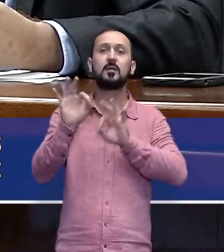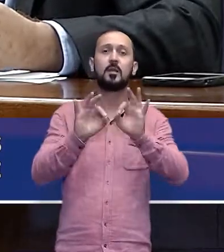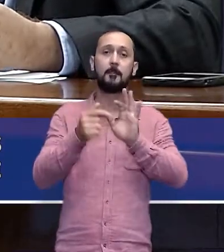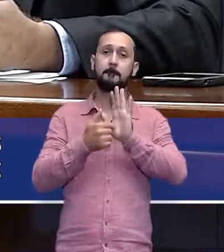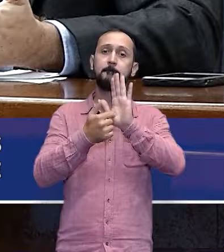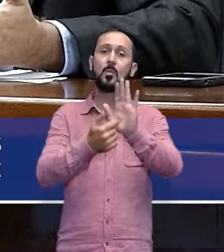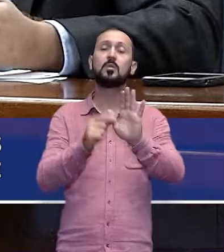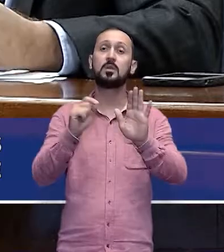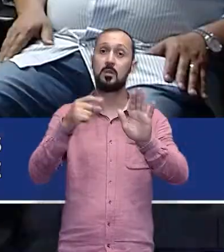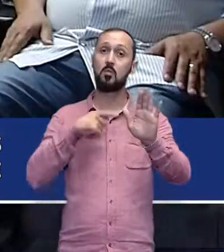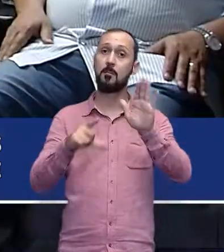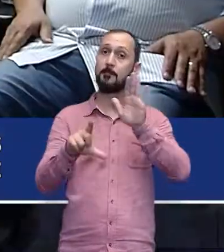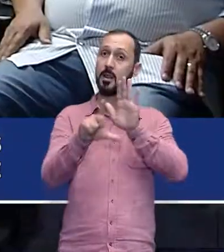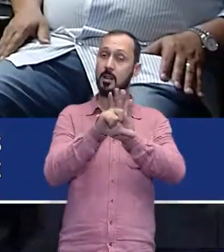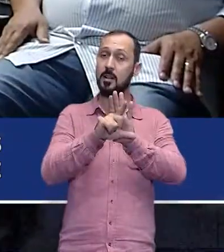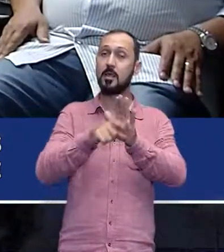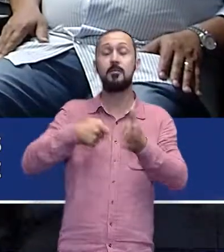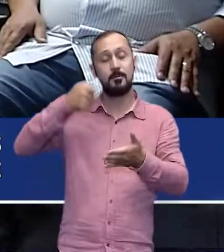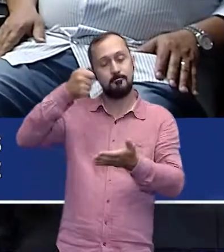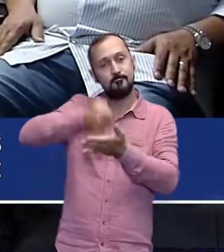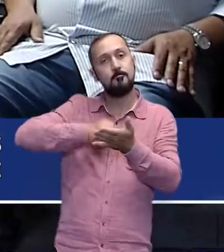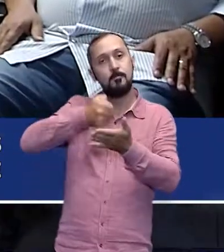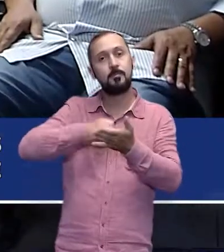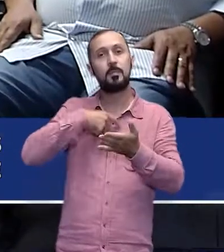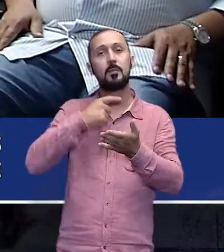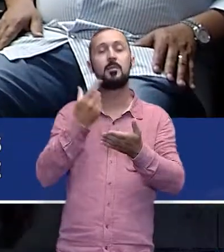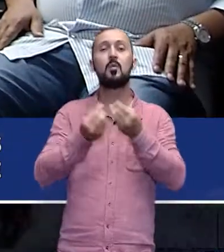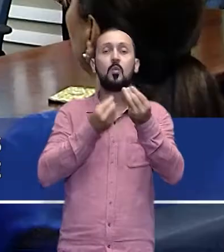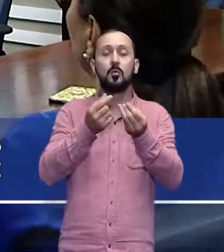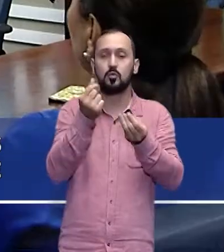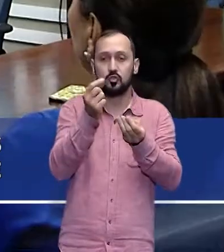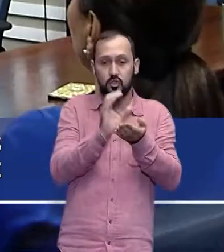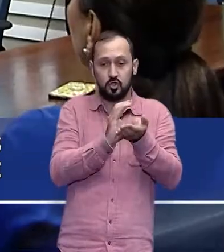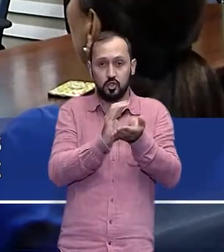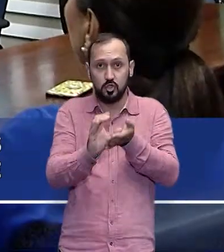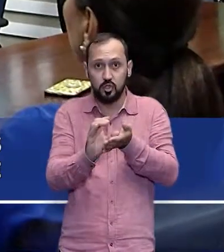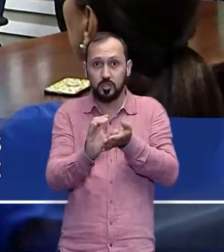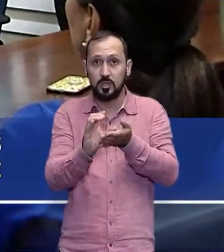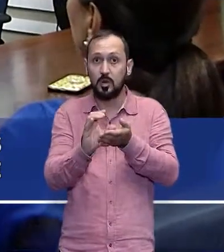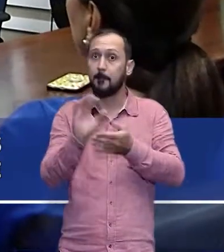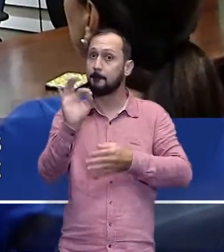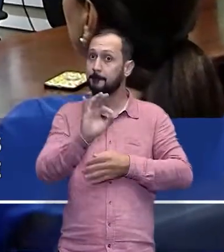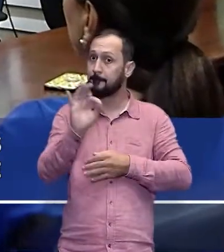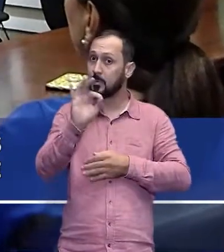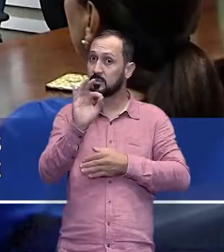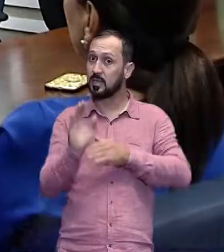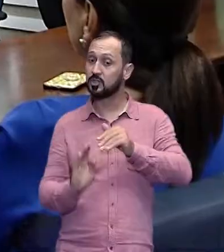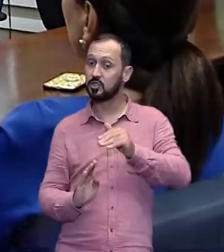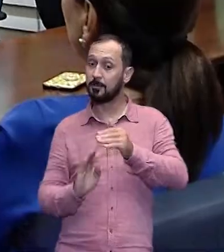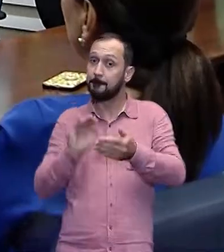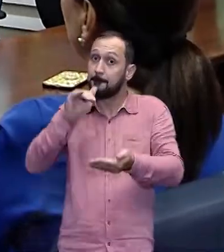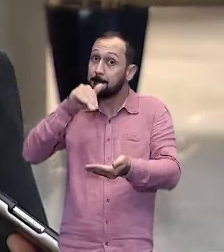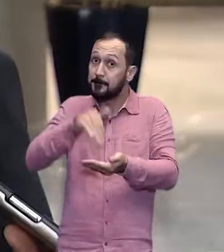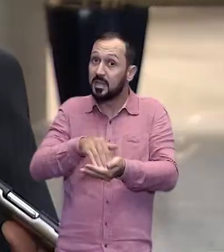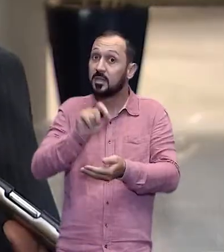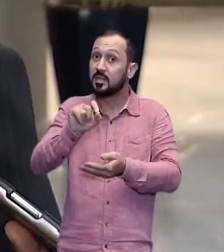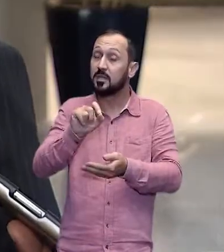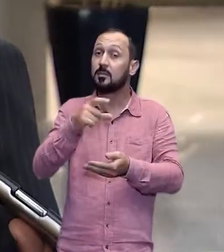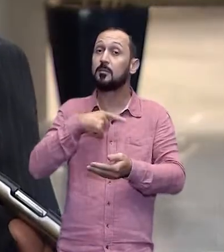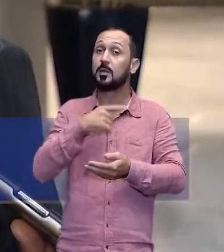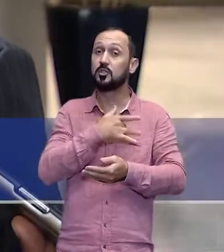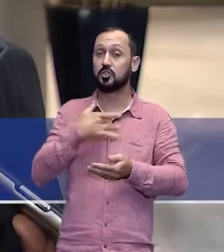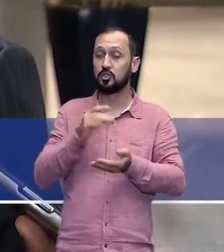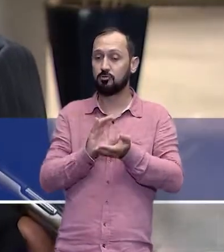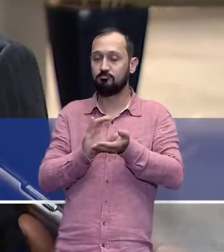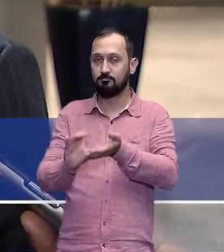é determinada pela Lei Complementar 141, que regula o financiamento mínimo da saúde pública no Brasil. A Secretaria